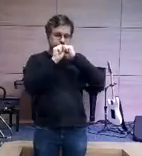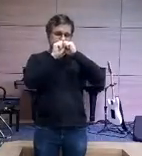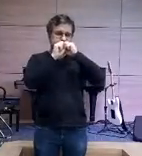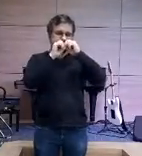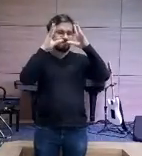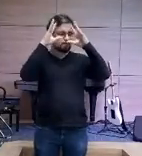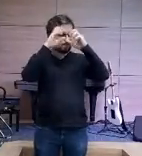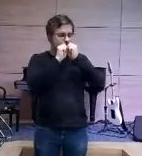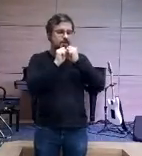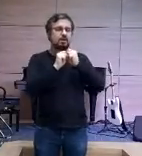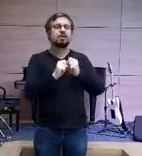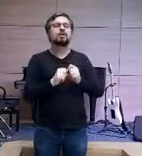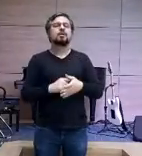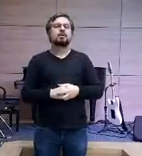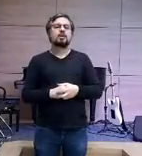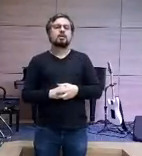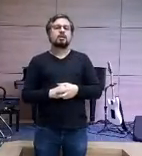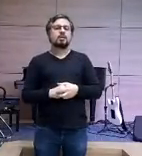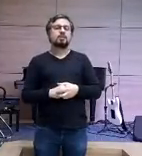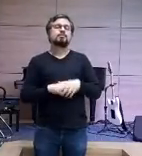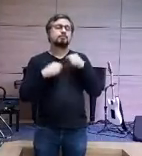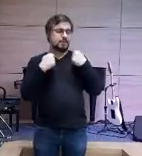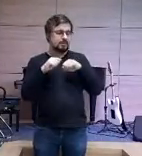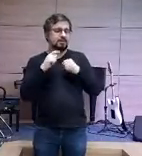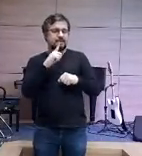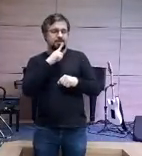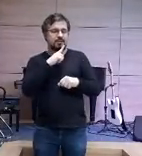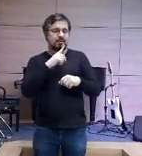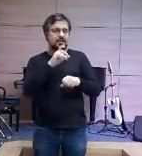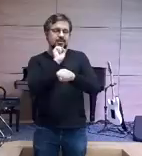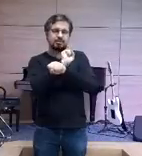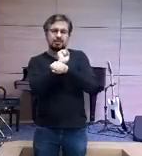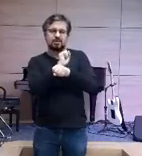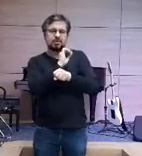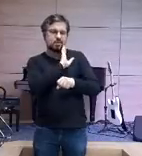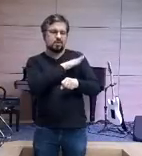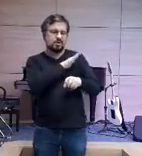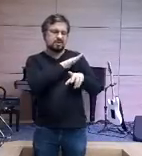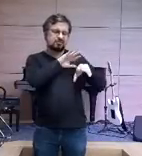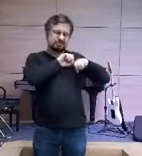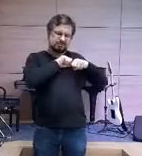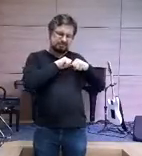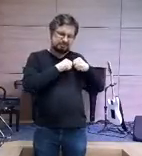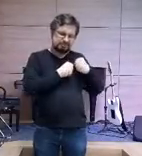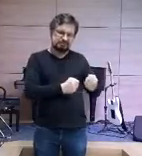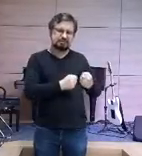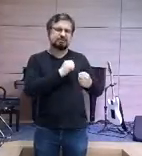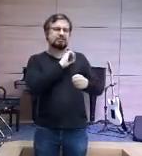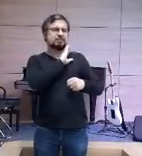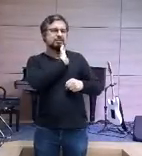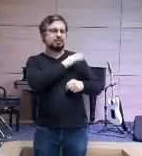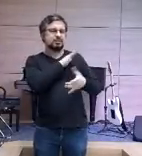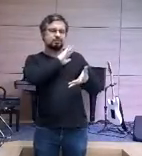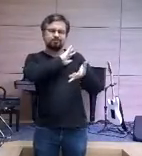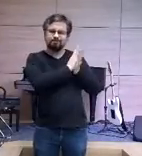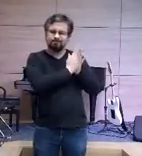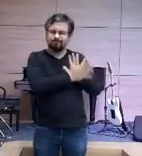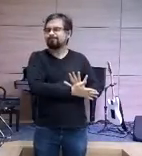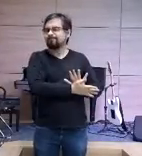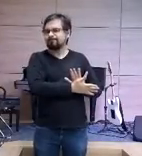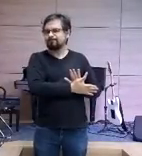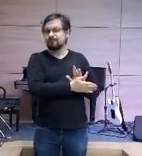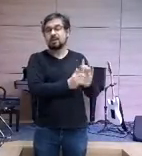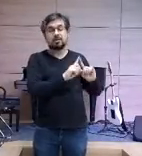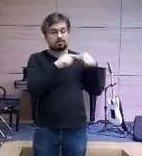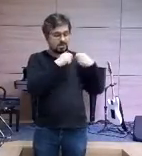estava vivendo precisamos viver uma esperança estava com coração derrotado destruído mas precisava de algo